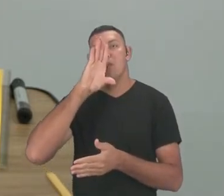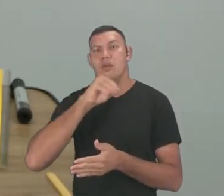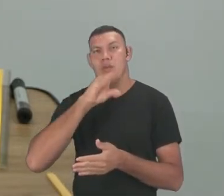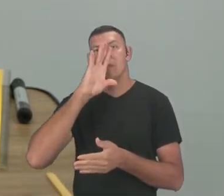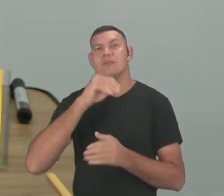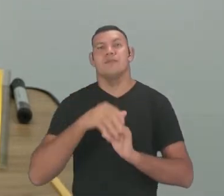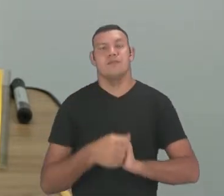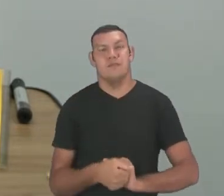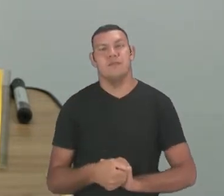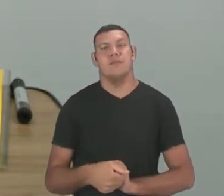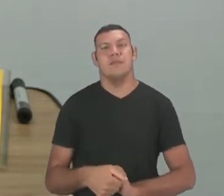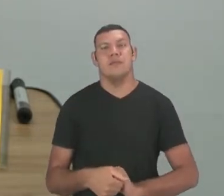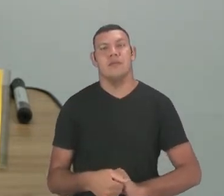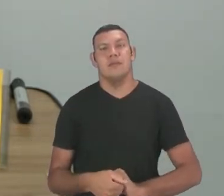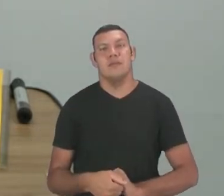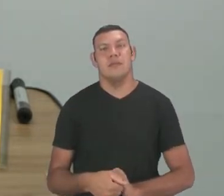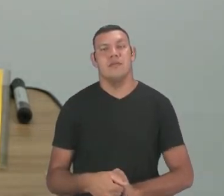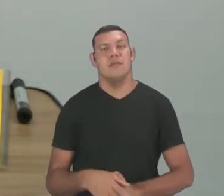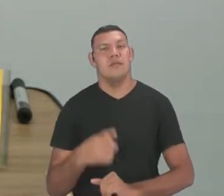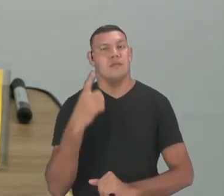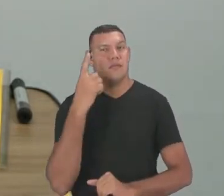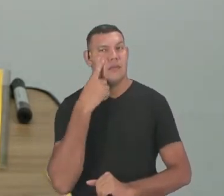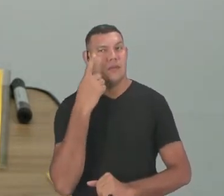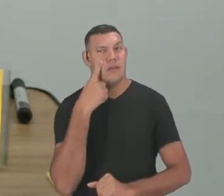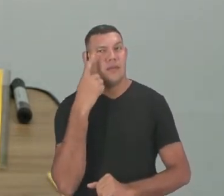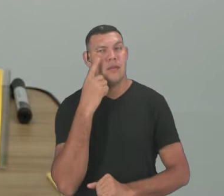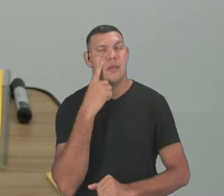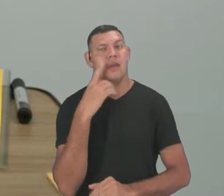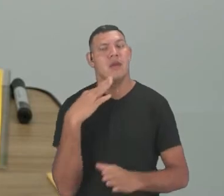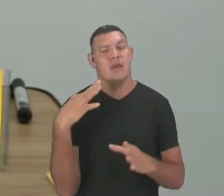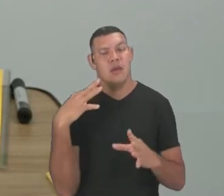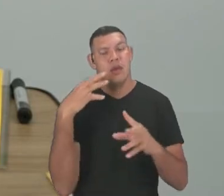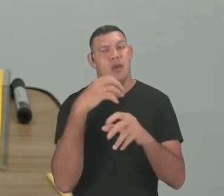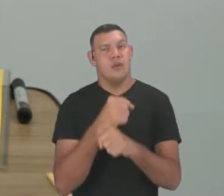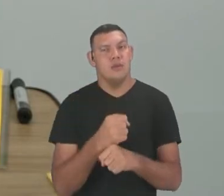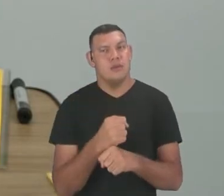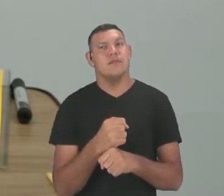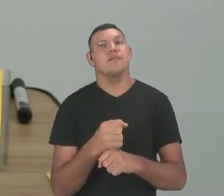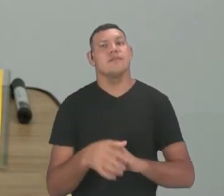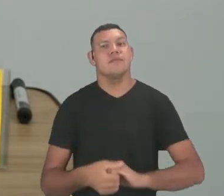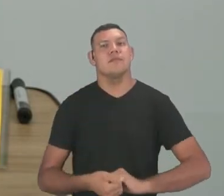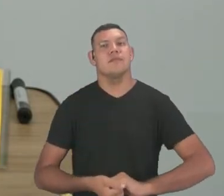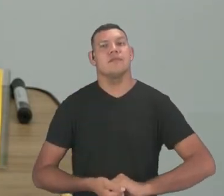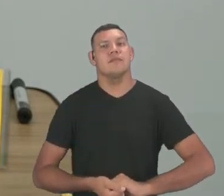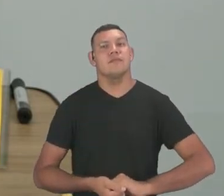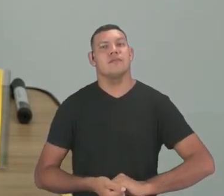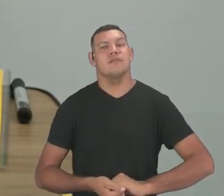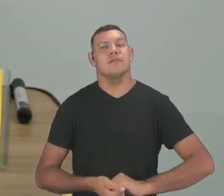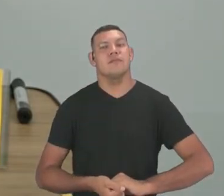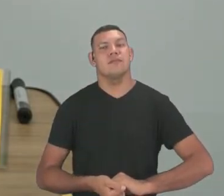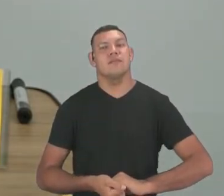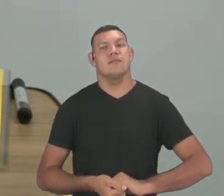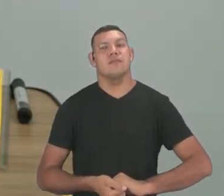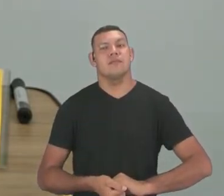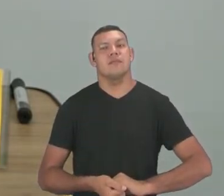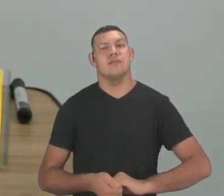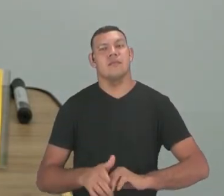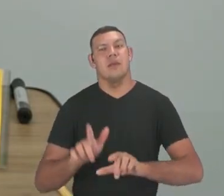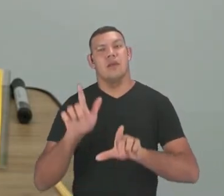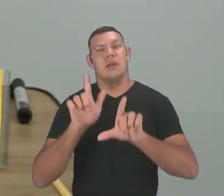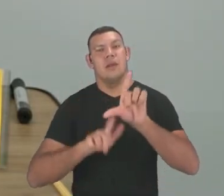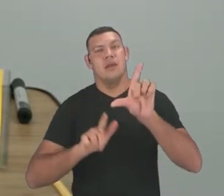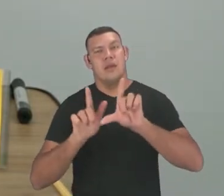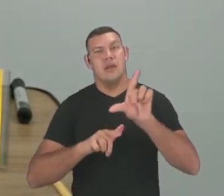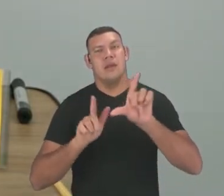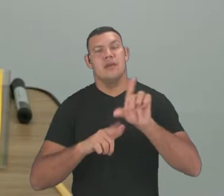Então vamos iniciar para fazer a contagem então de quantos sons ou